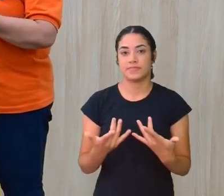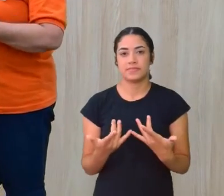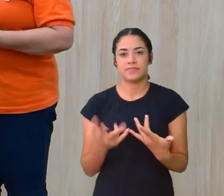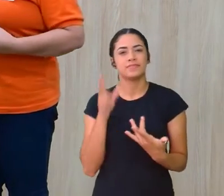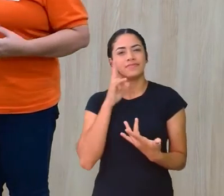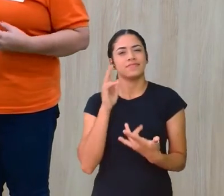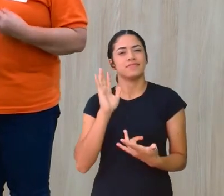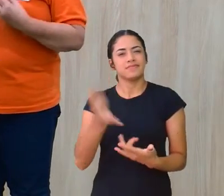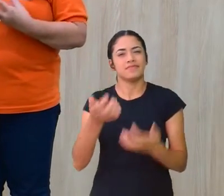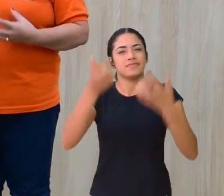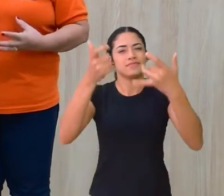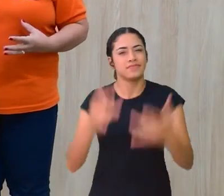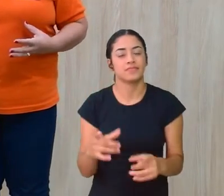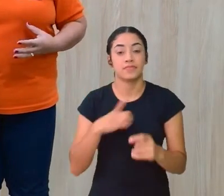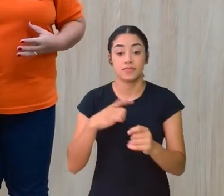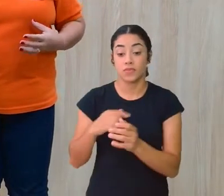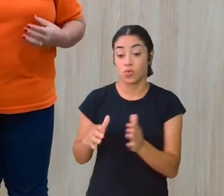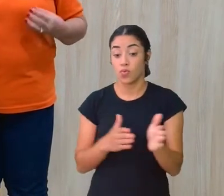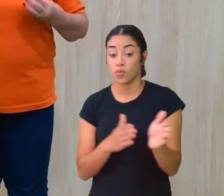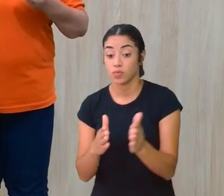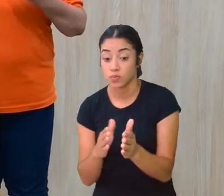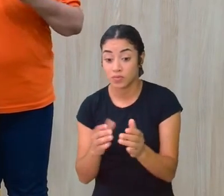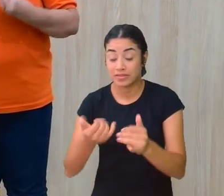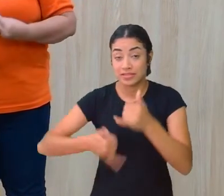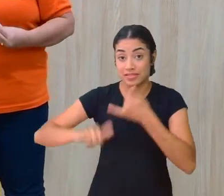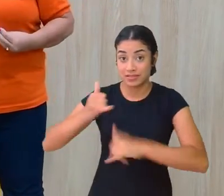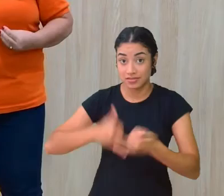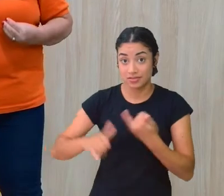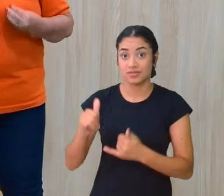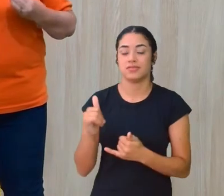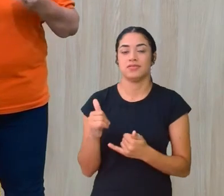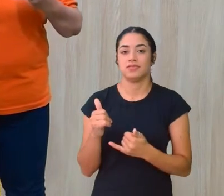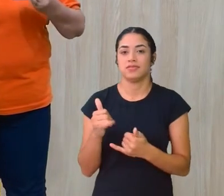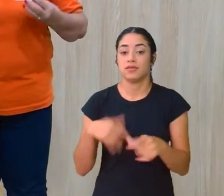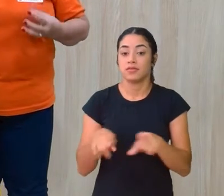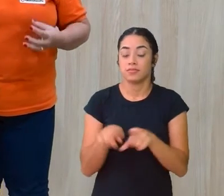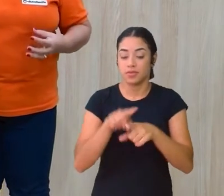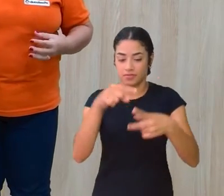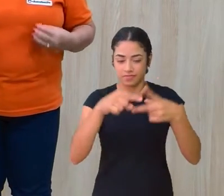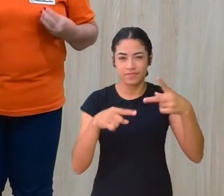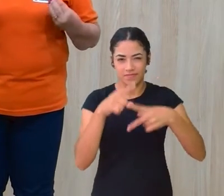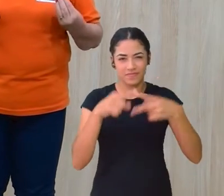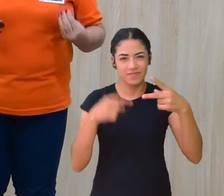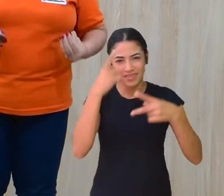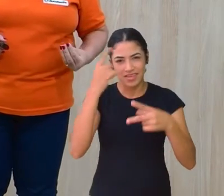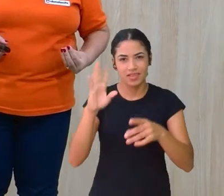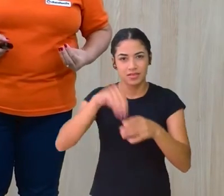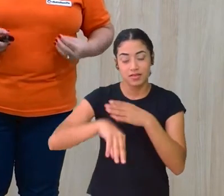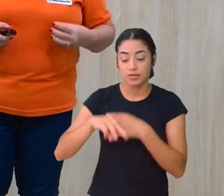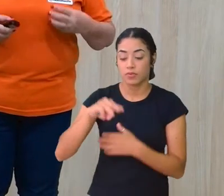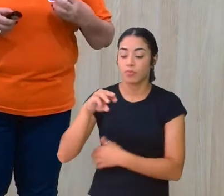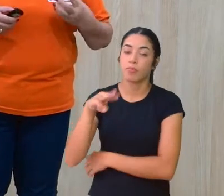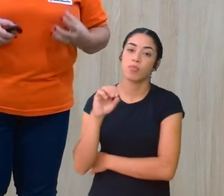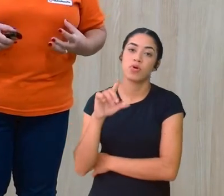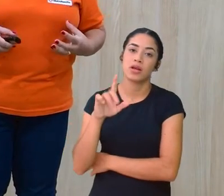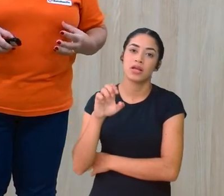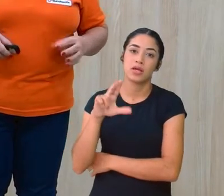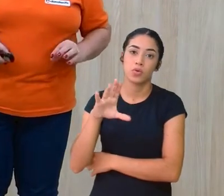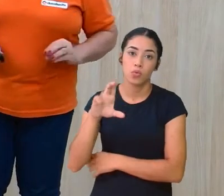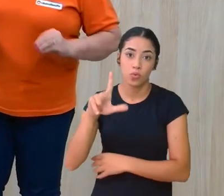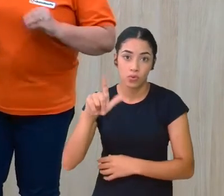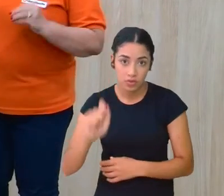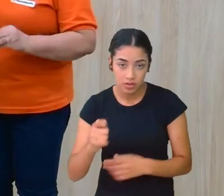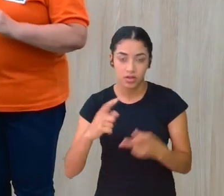questão, né, dos condutores elétricos e dos isolantes, eles eram formados por moléculas, por átomos e pelos